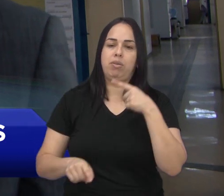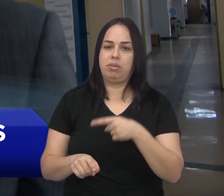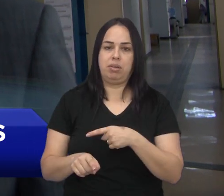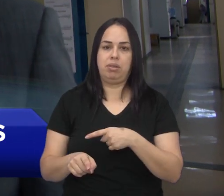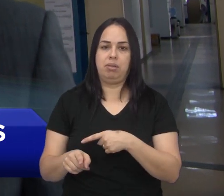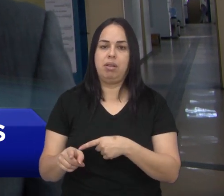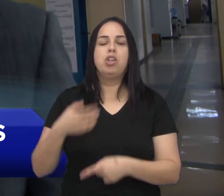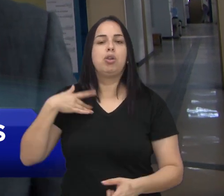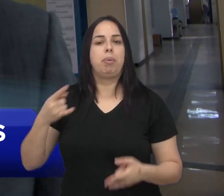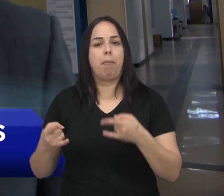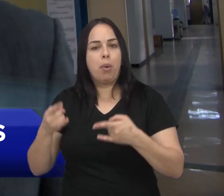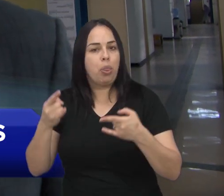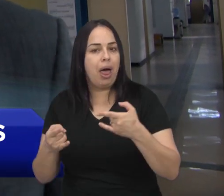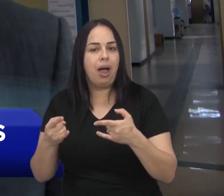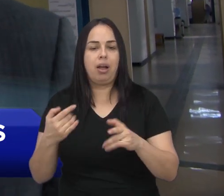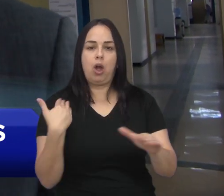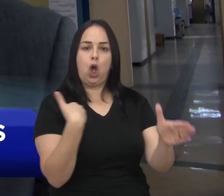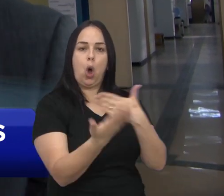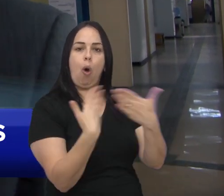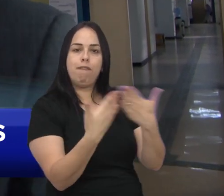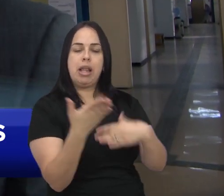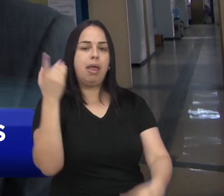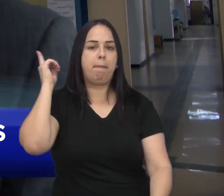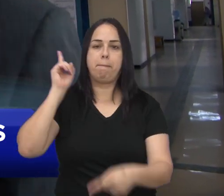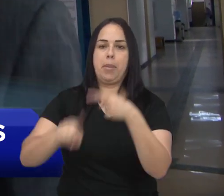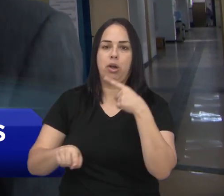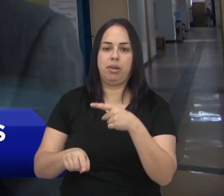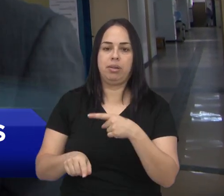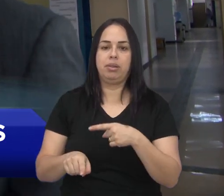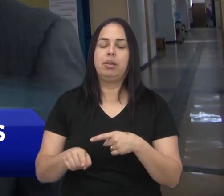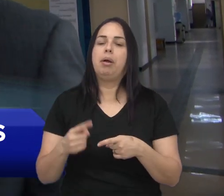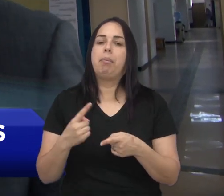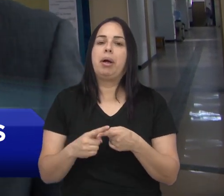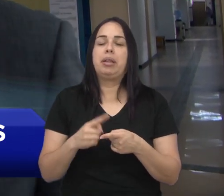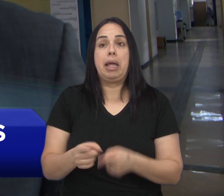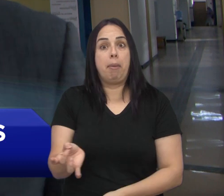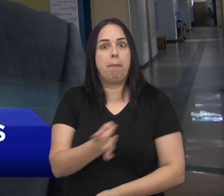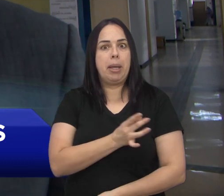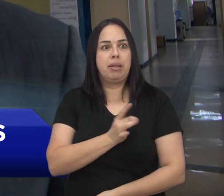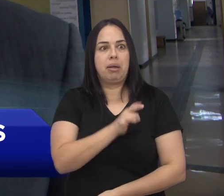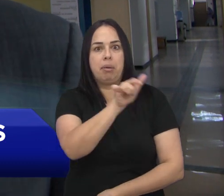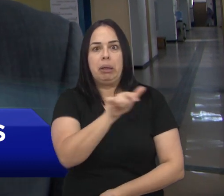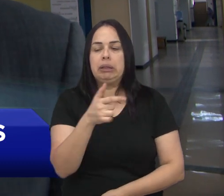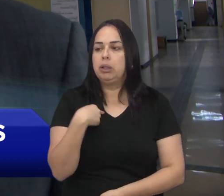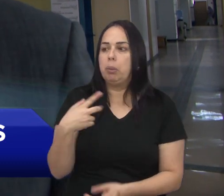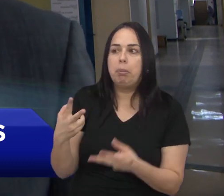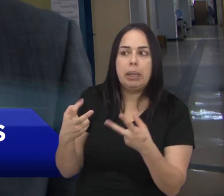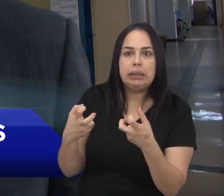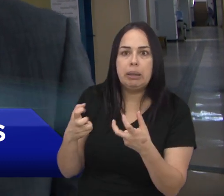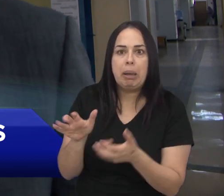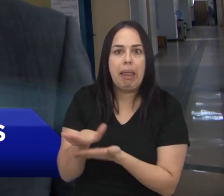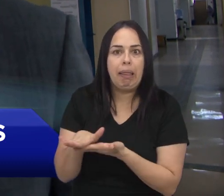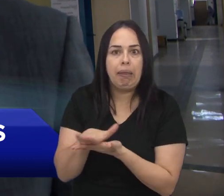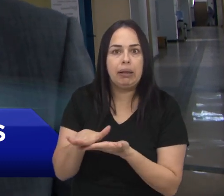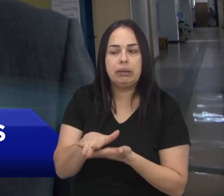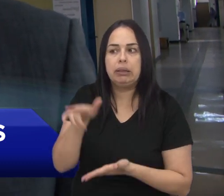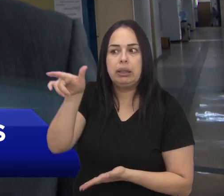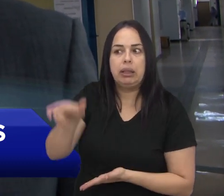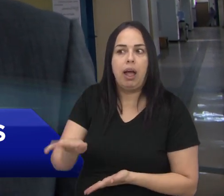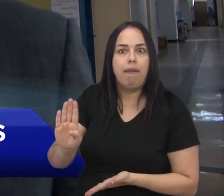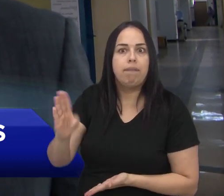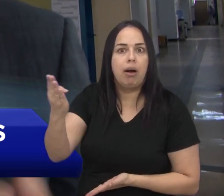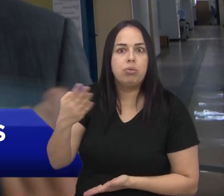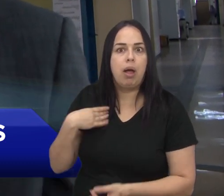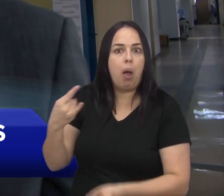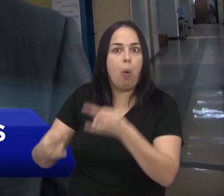eleitor através de um avatar ou de um programa de computador. Porque existe um receio com que o eleitor não